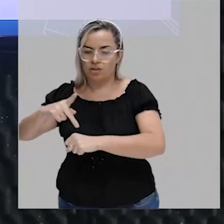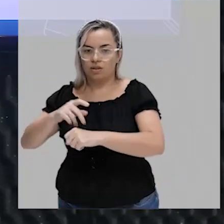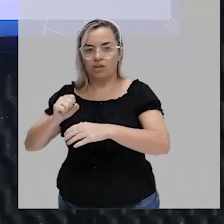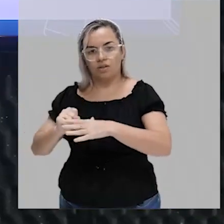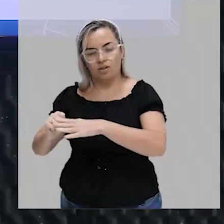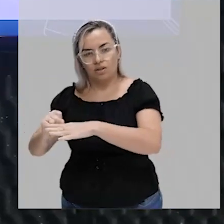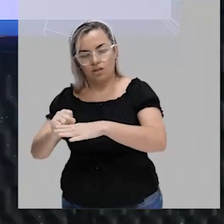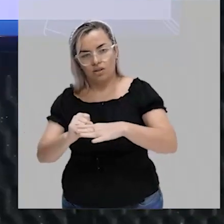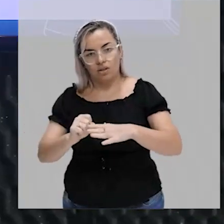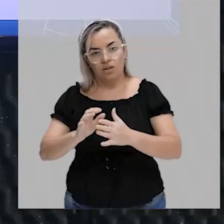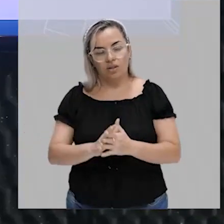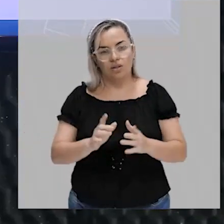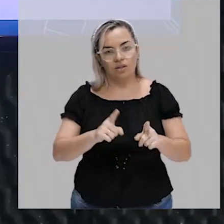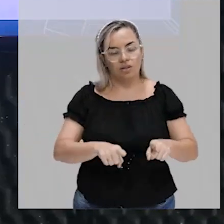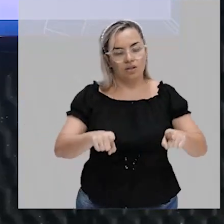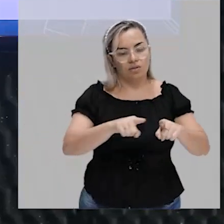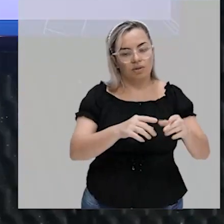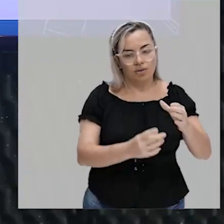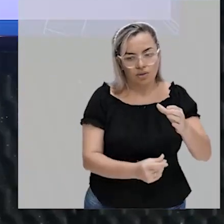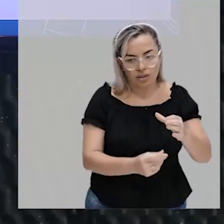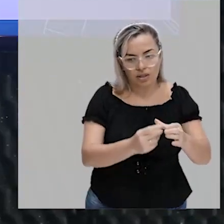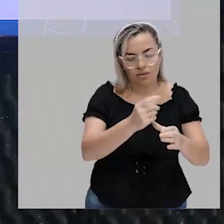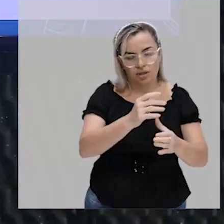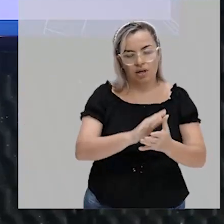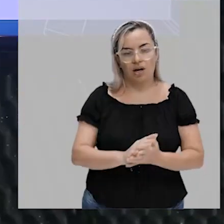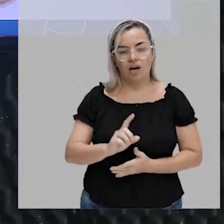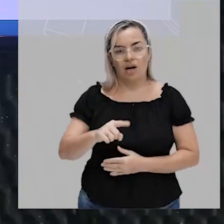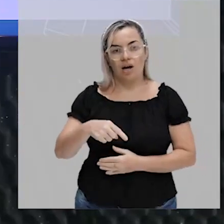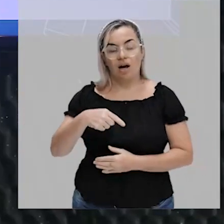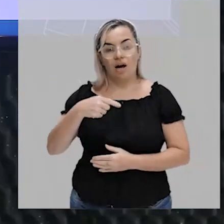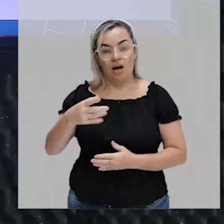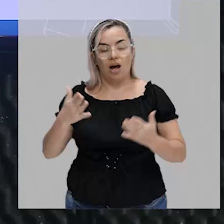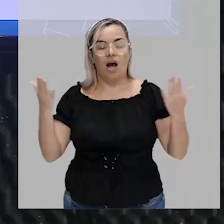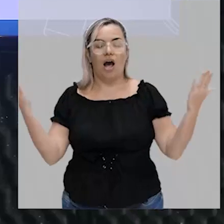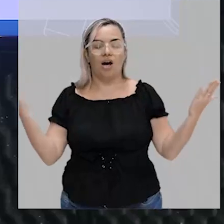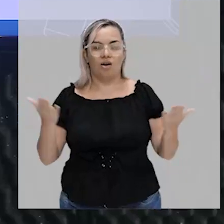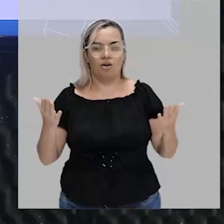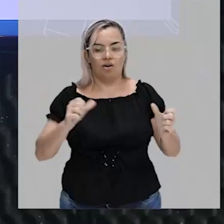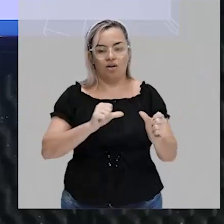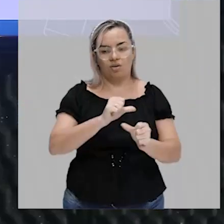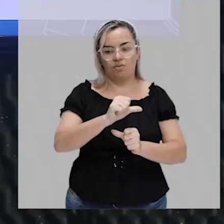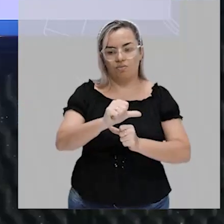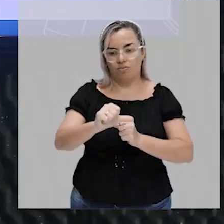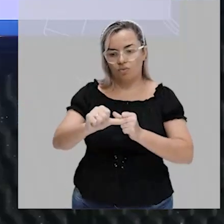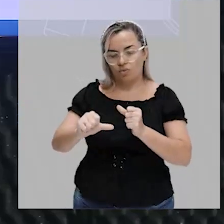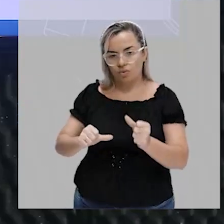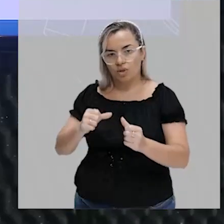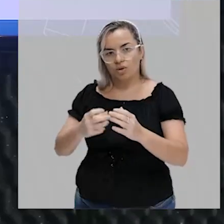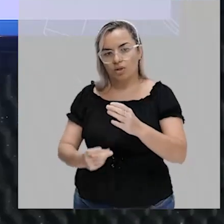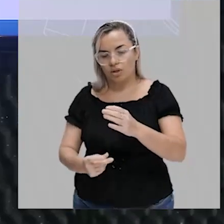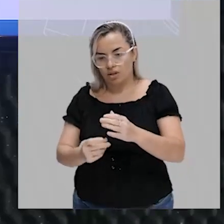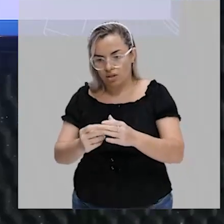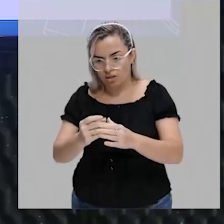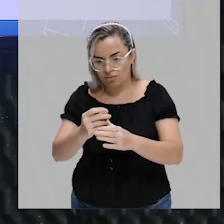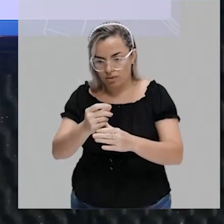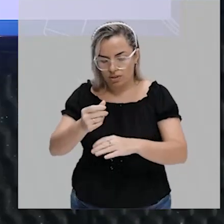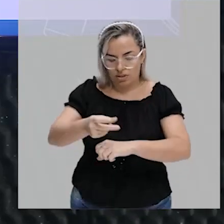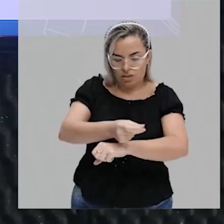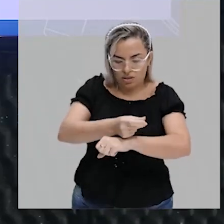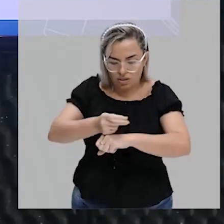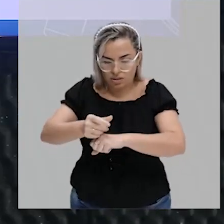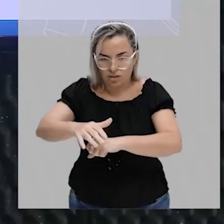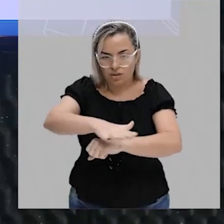dominante, e o socialismo vai ser em exceções, tá certo? Mas o capitalismo neoliberal. O que isso vai significar, Marcos? Esse